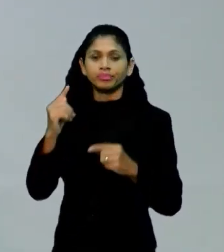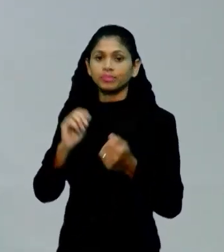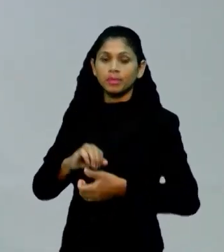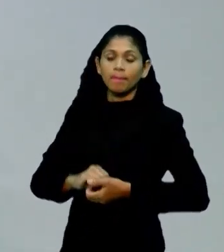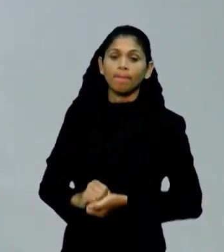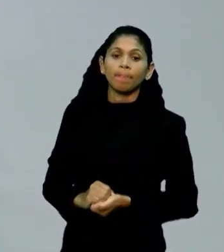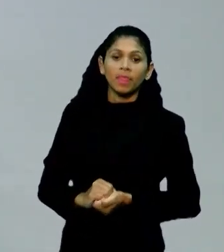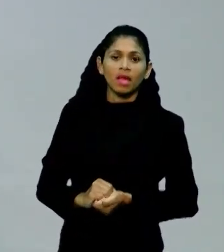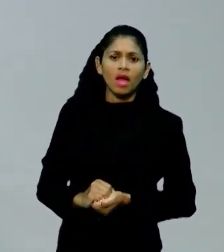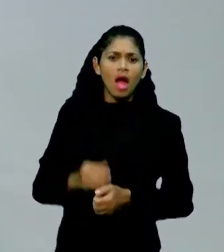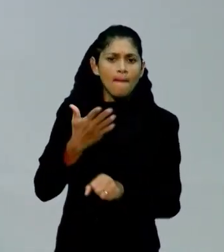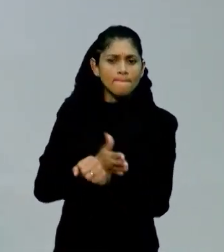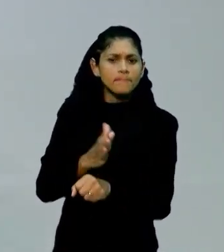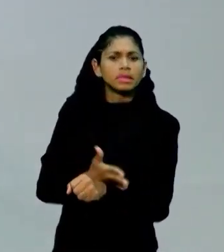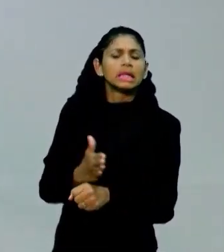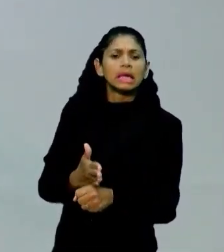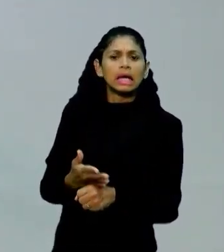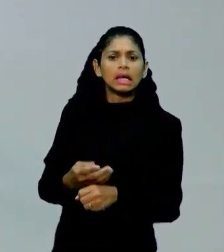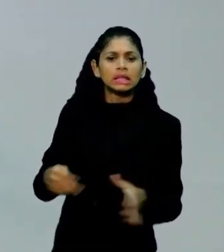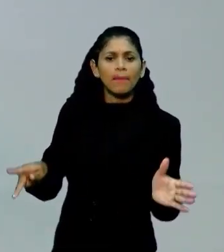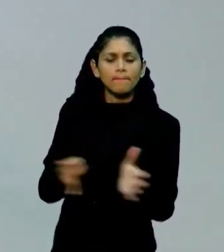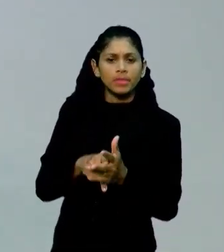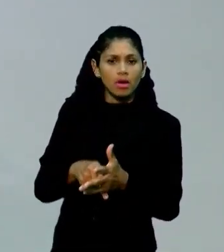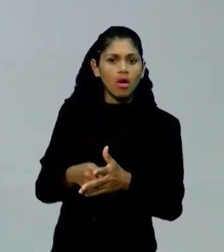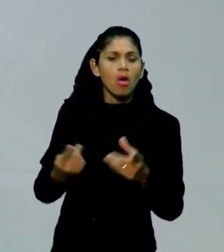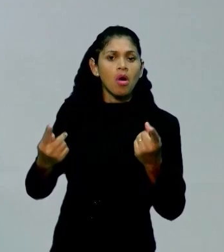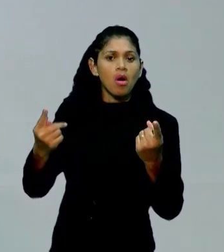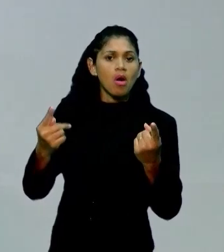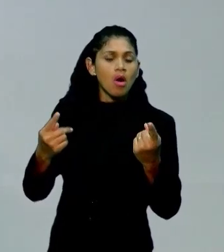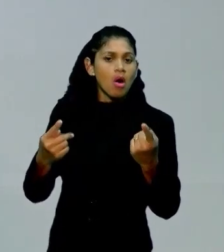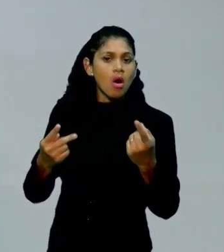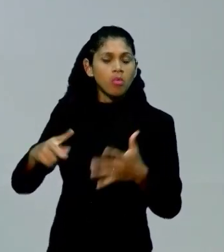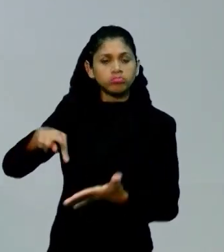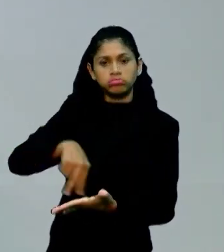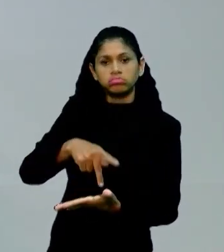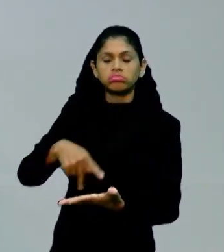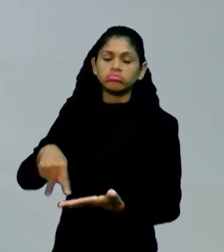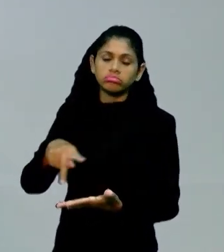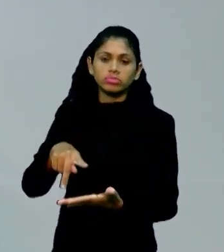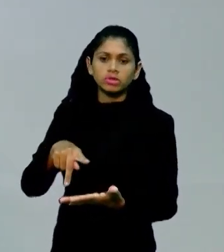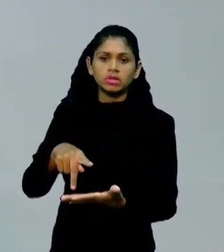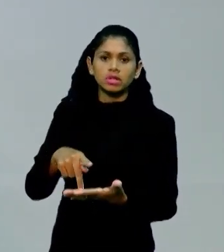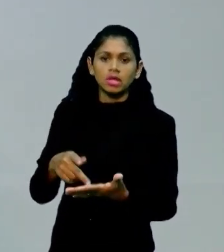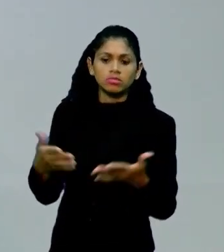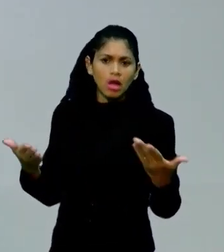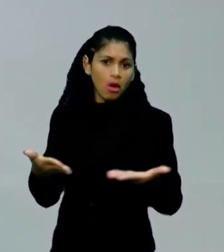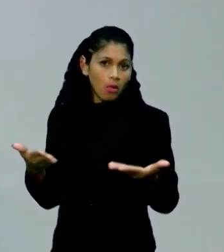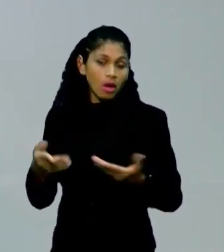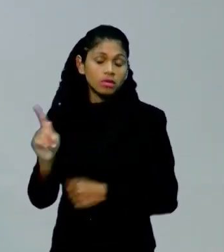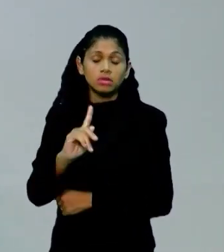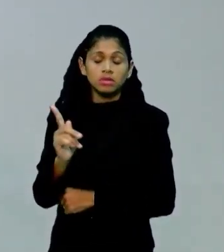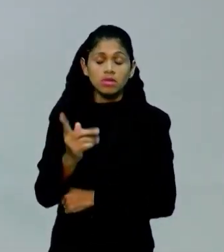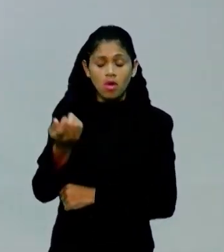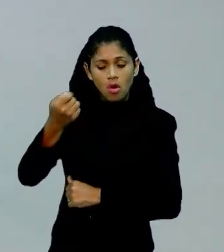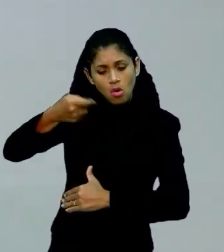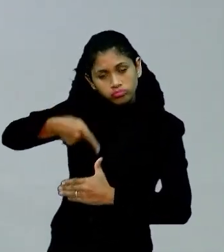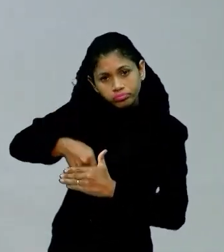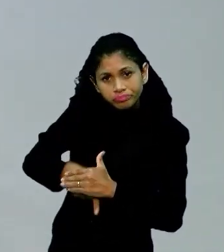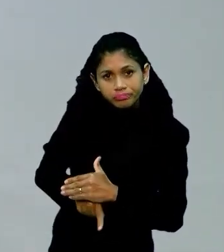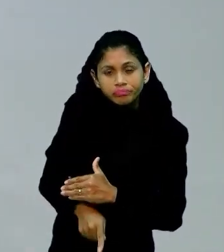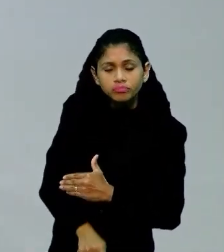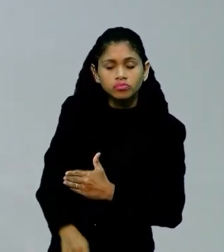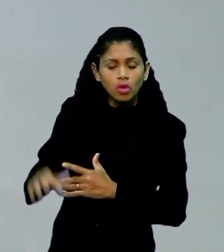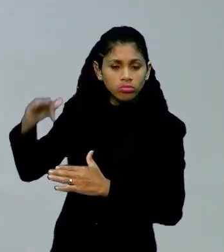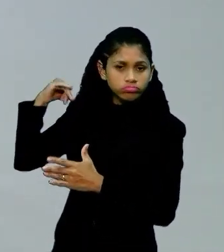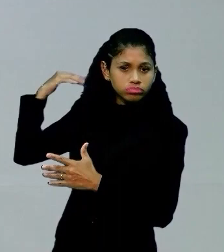prática de dança ela não é contemporânea ela é algo que foi sendo aprofundado enraizado e desenvolvido e hoje faz